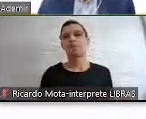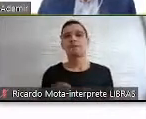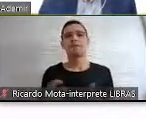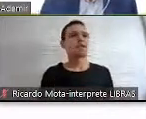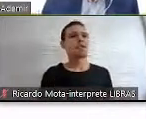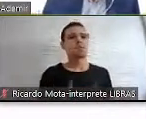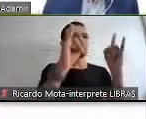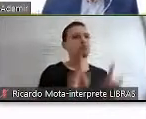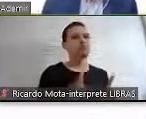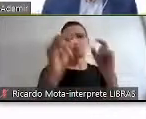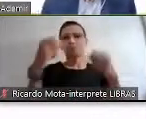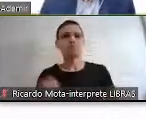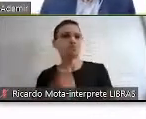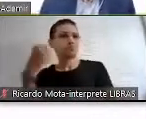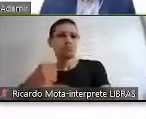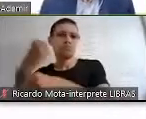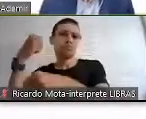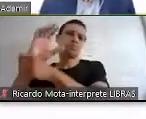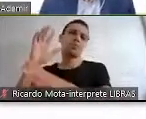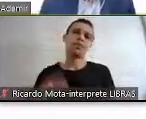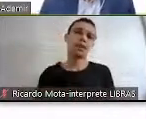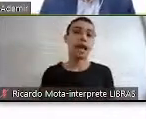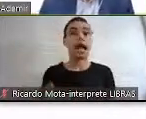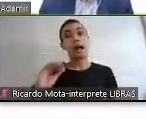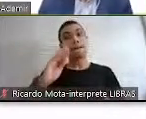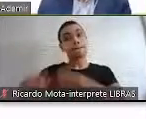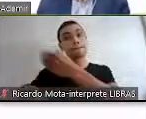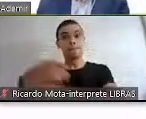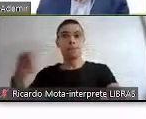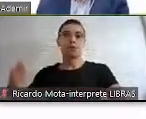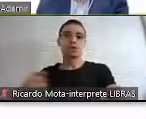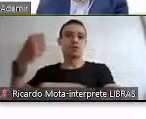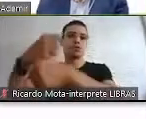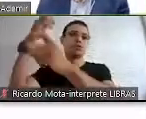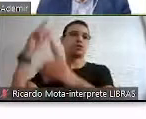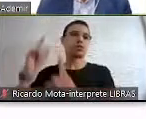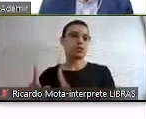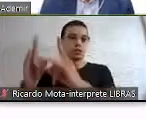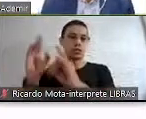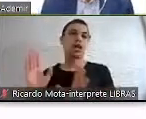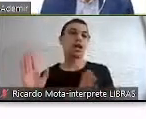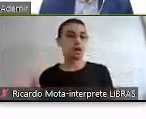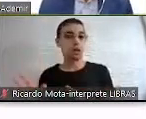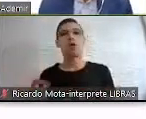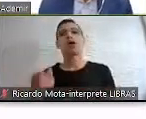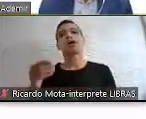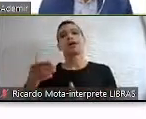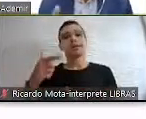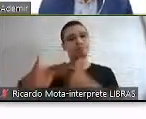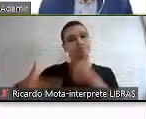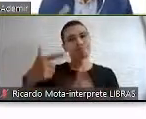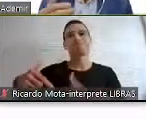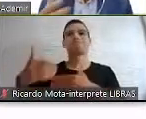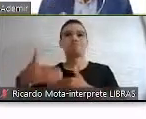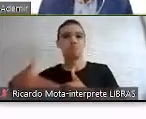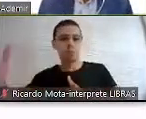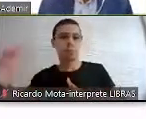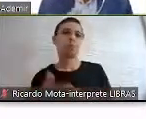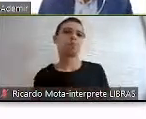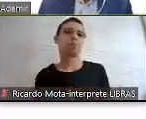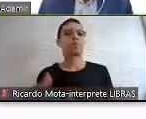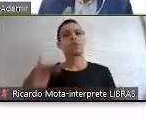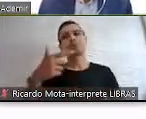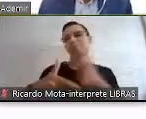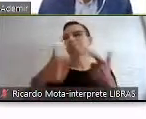construção. Após a sua construção, nós chamamos de empreendimento em funcionamento. São indústrias, usinas,